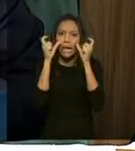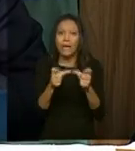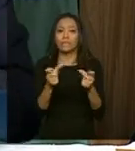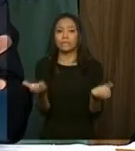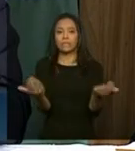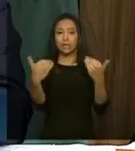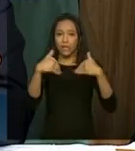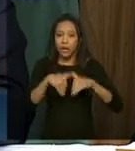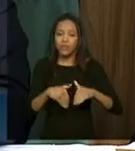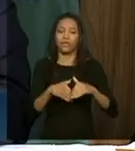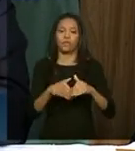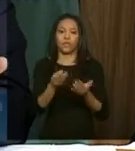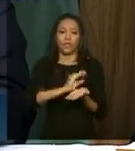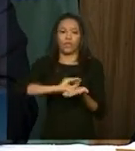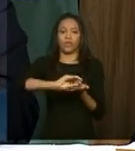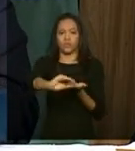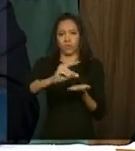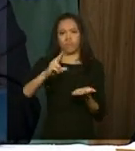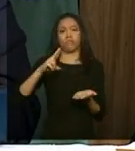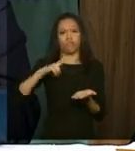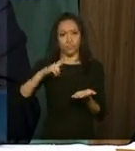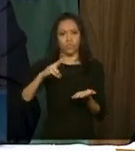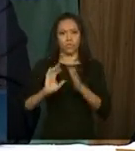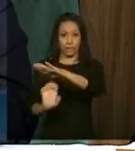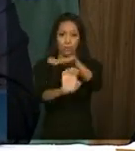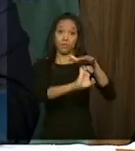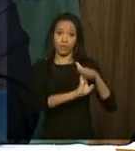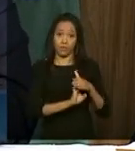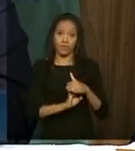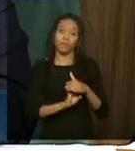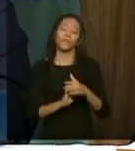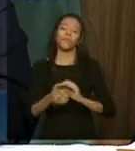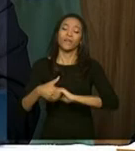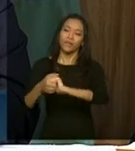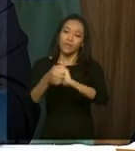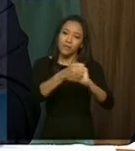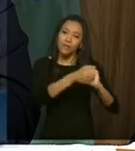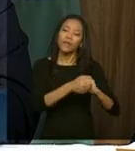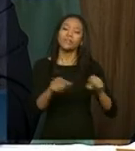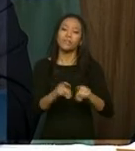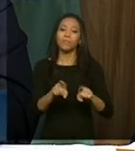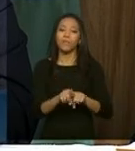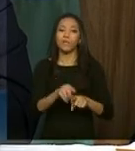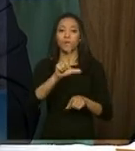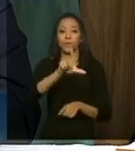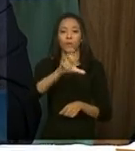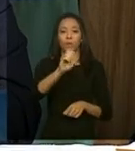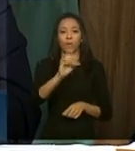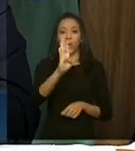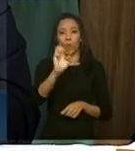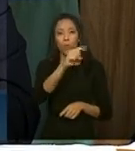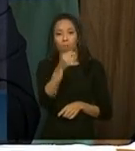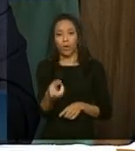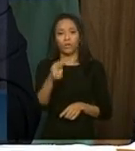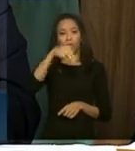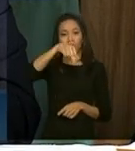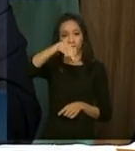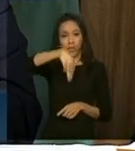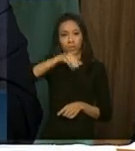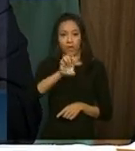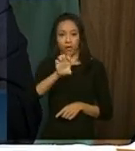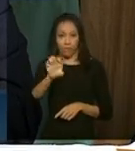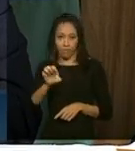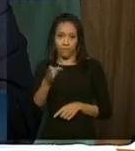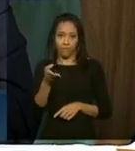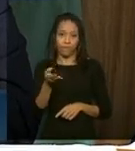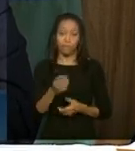para que a gente possa modernizar nossas estradas e ganhar competitividade. Queria saudar também o ministro Lobão de Minas e Energia aqui presente.